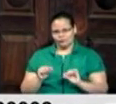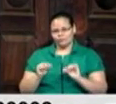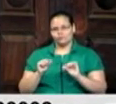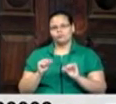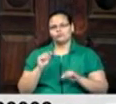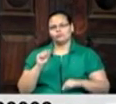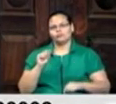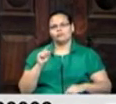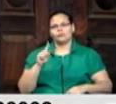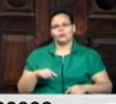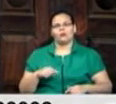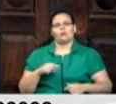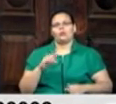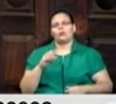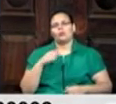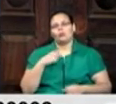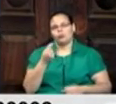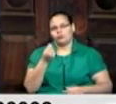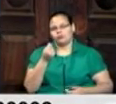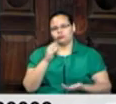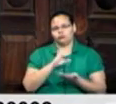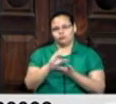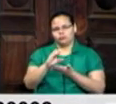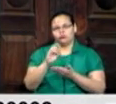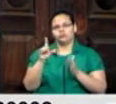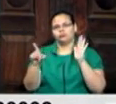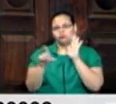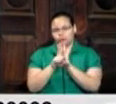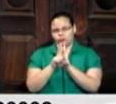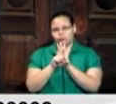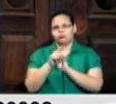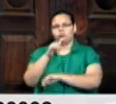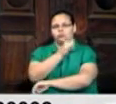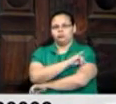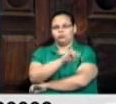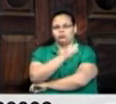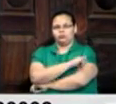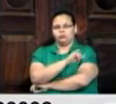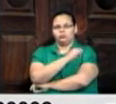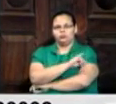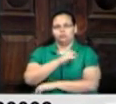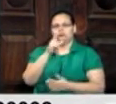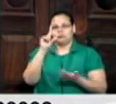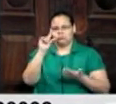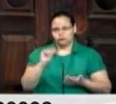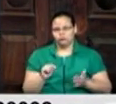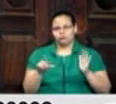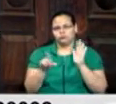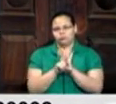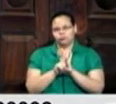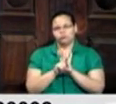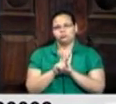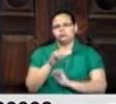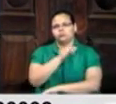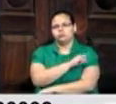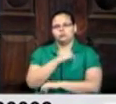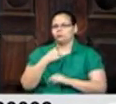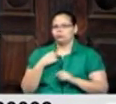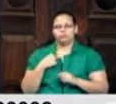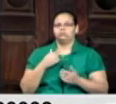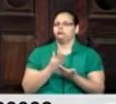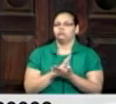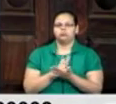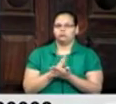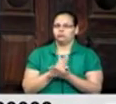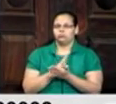a cota do Legislativo Fluminense estadual. mesmo que seja, não me incomoda, eu acho que nós temos